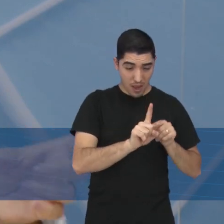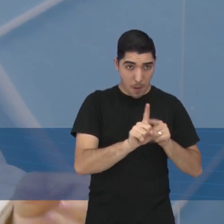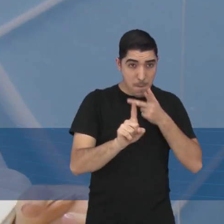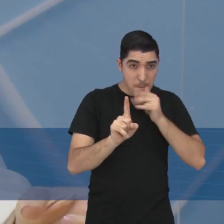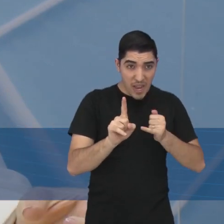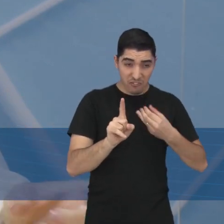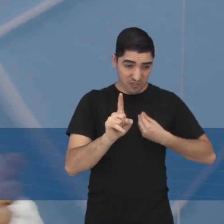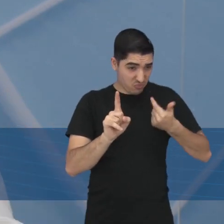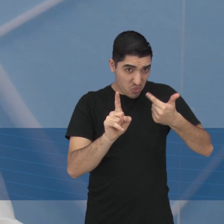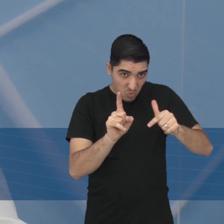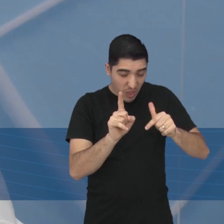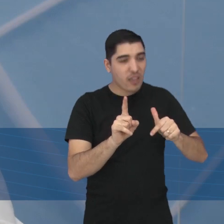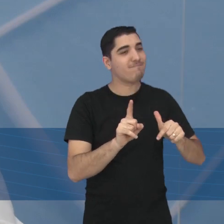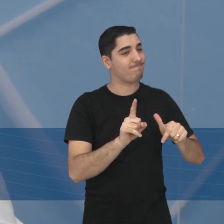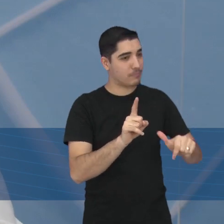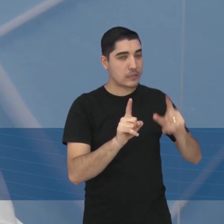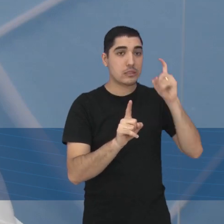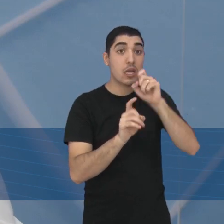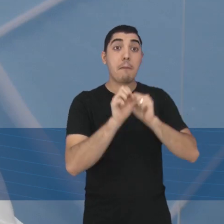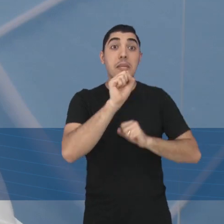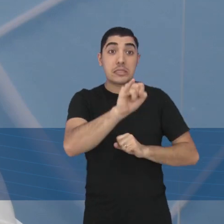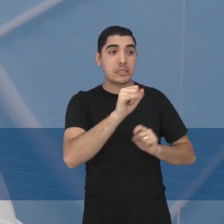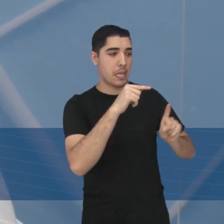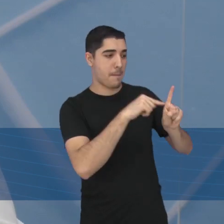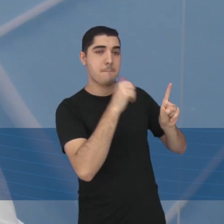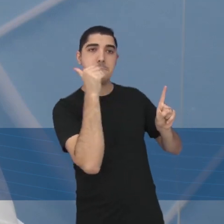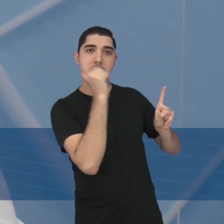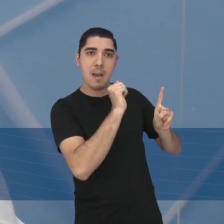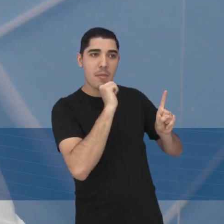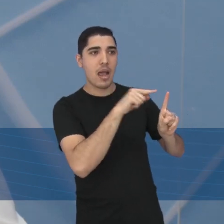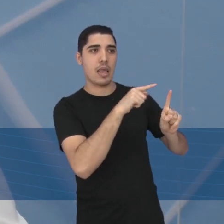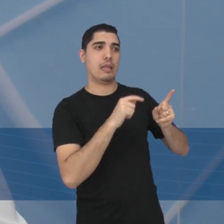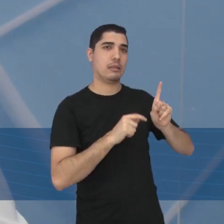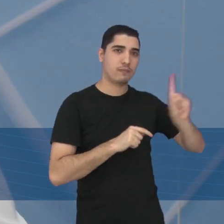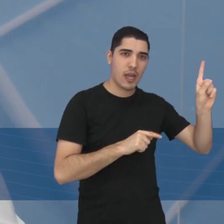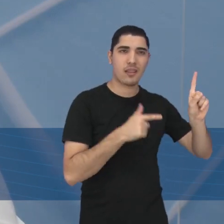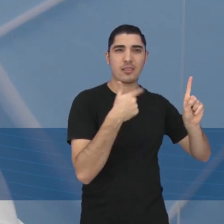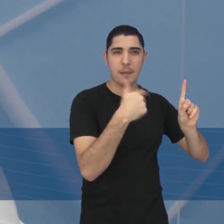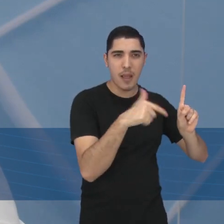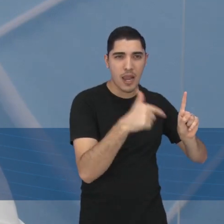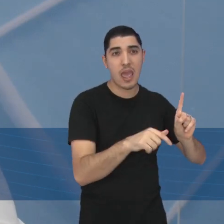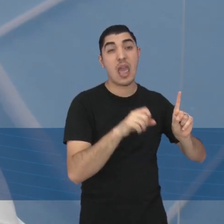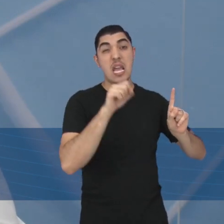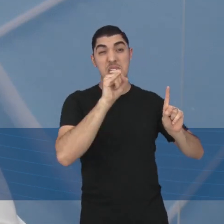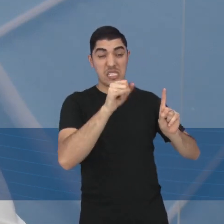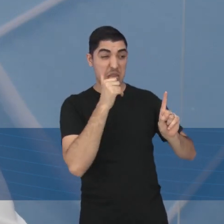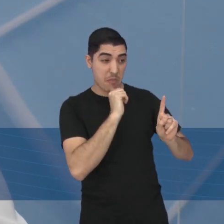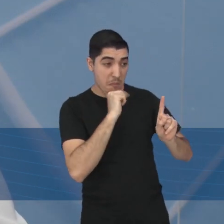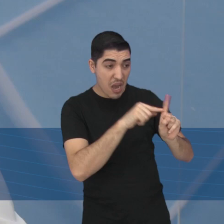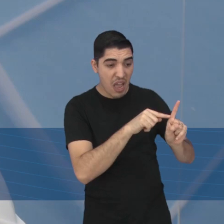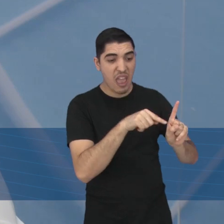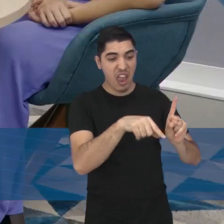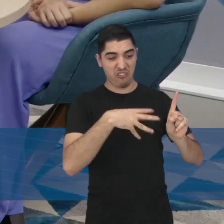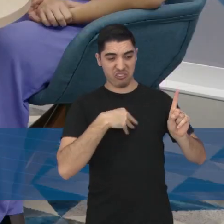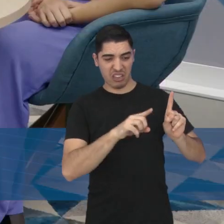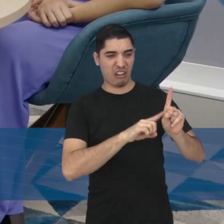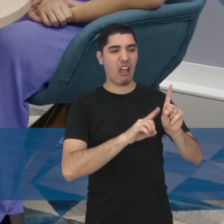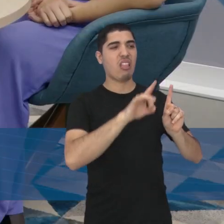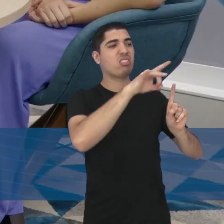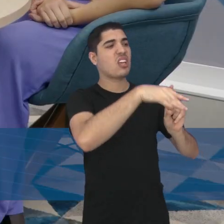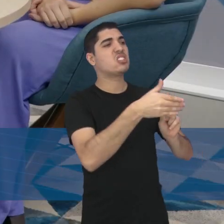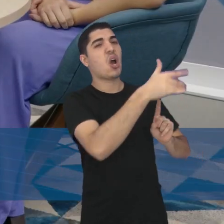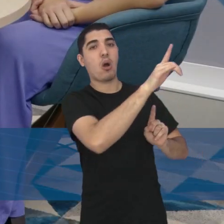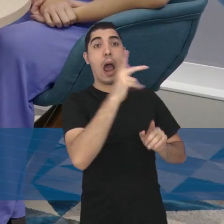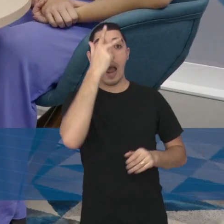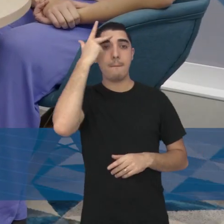não cobra tanto, mas se a mãe, né, vai trabalhar, se a mãe vai sair, se a mãe deixa esse filho com alguém, ela é muito